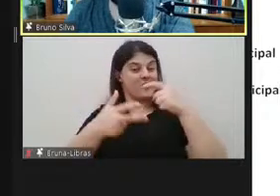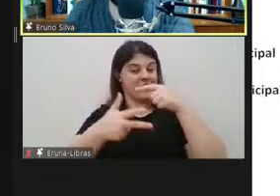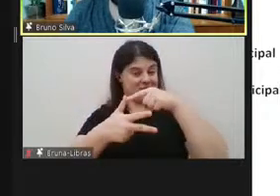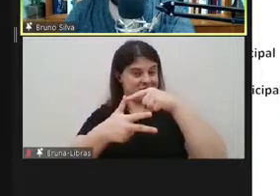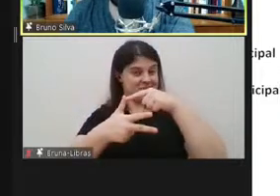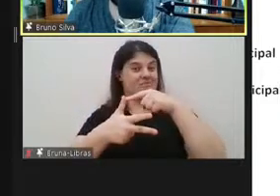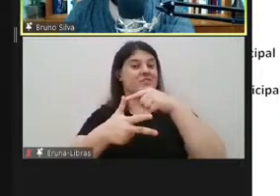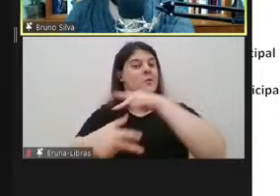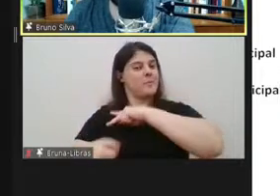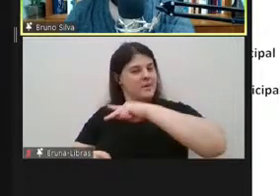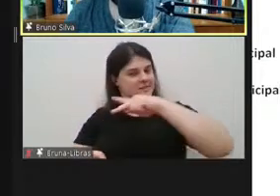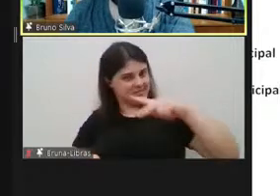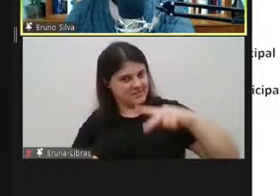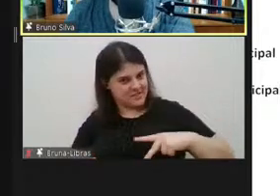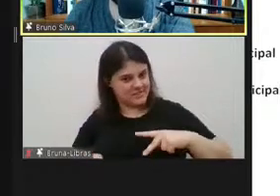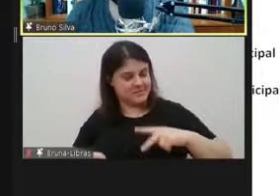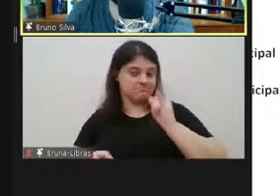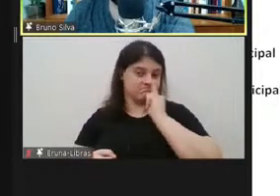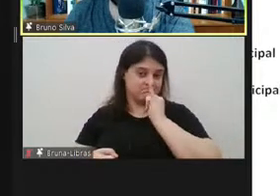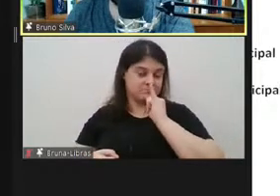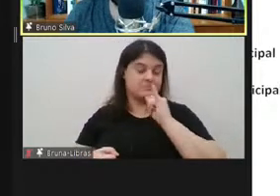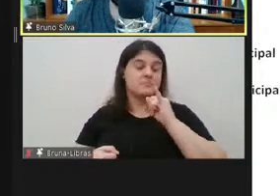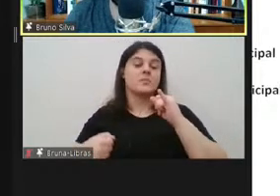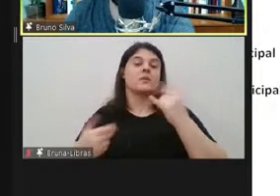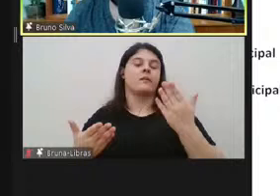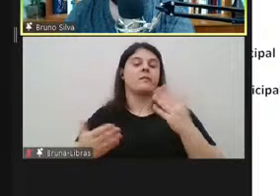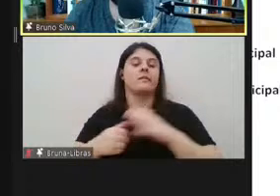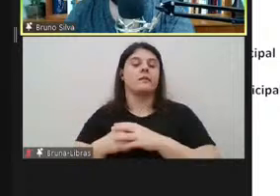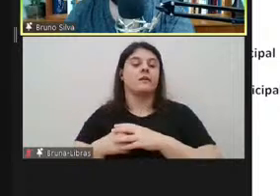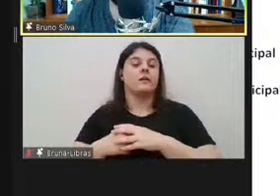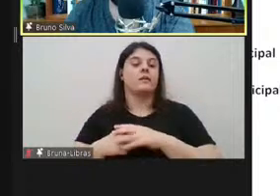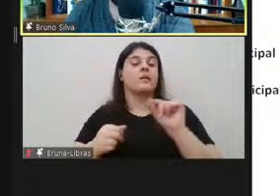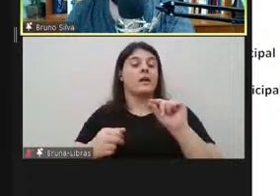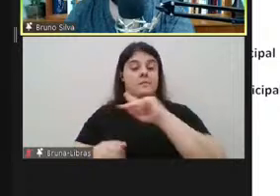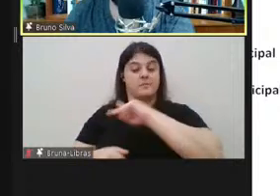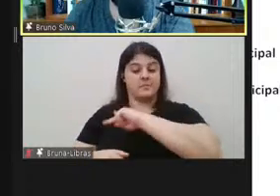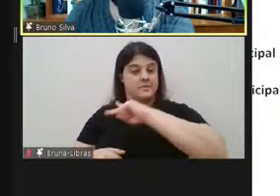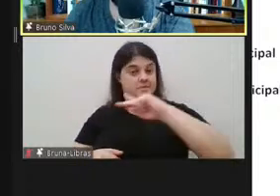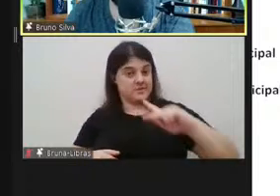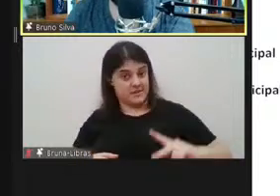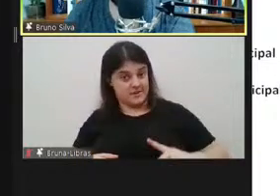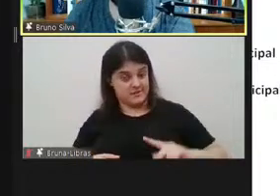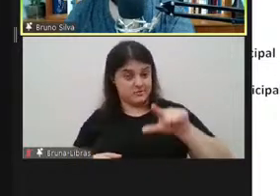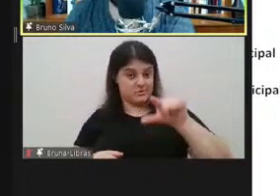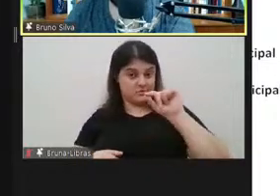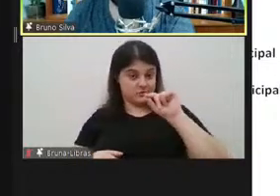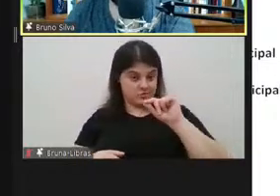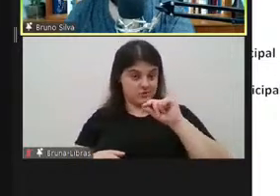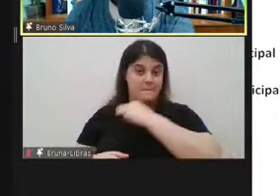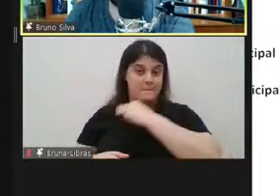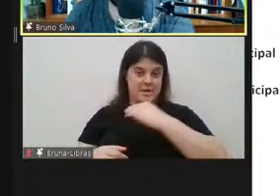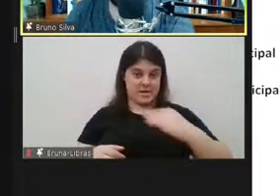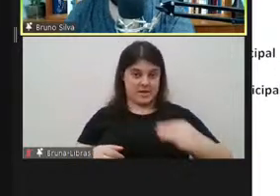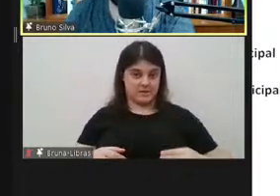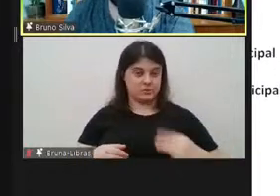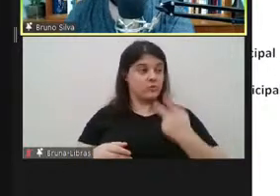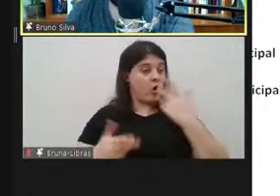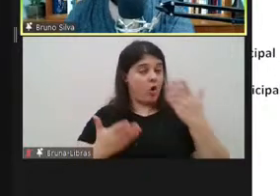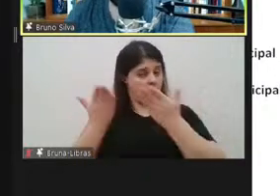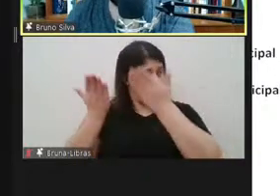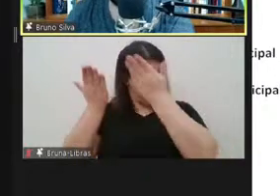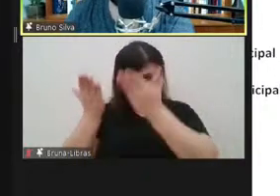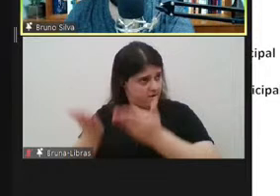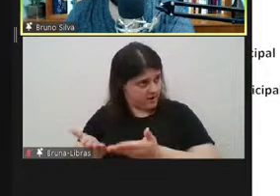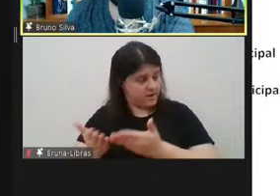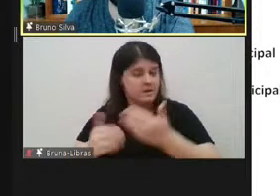indicação do presidente por exemplo Ministro do Supremo indicação do presidente indica o nome dessa figura